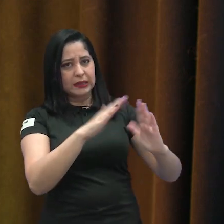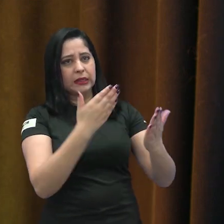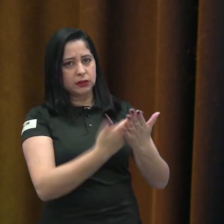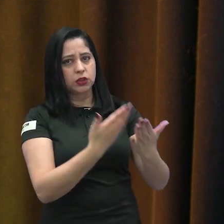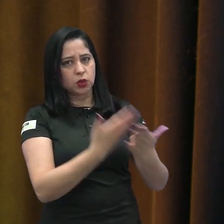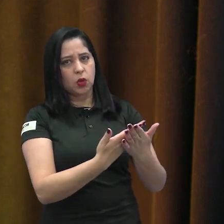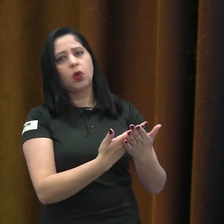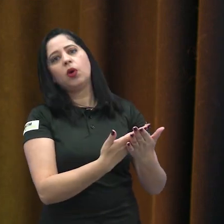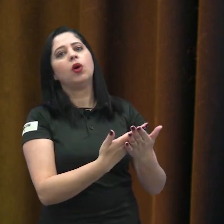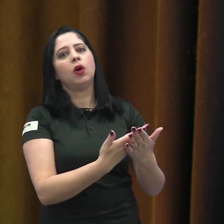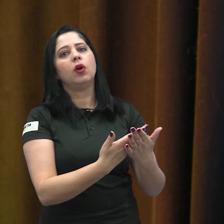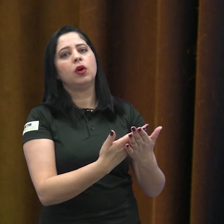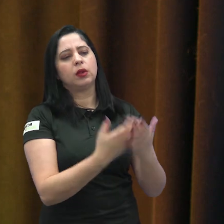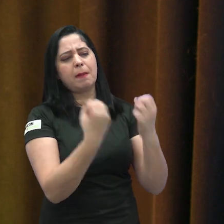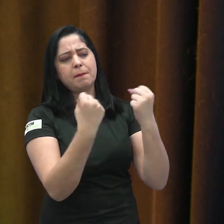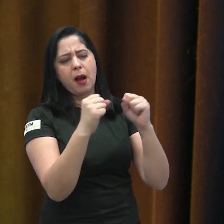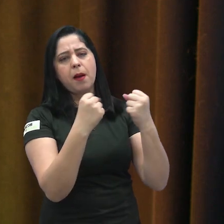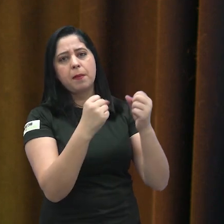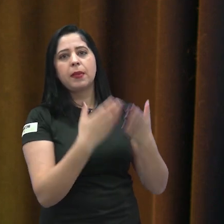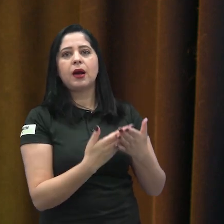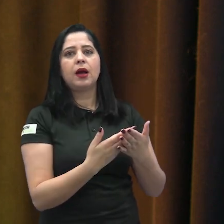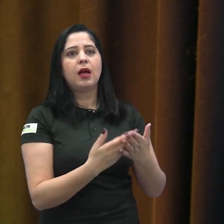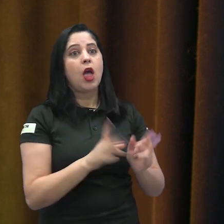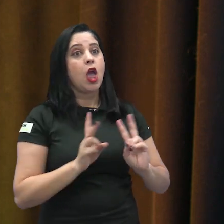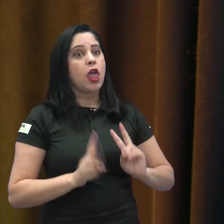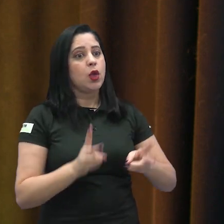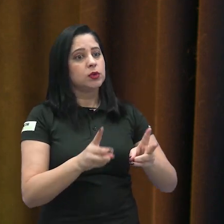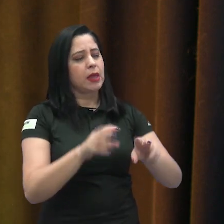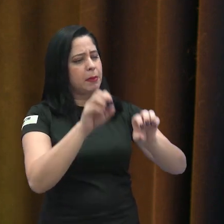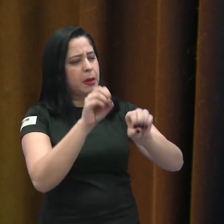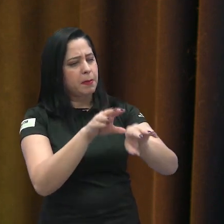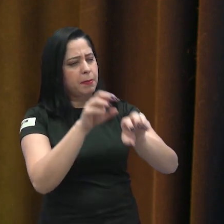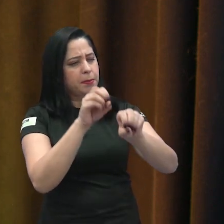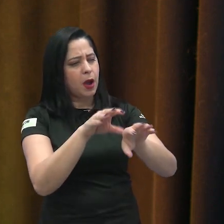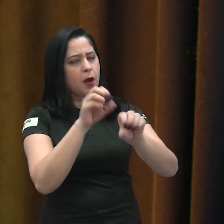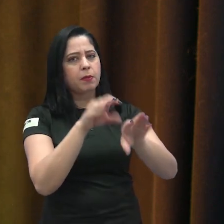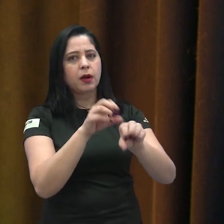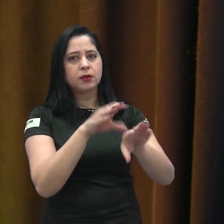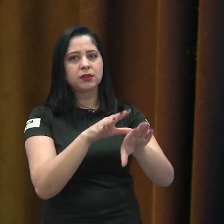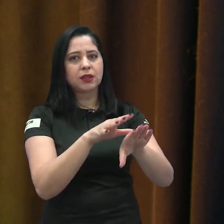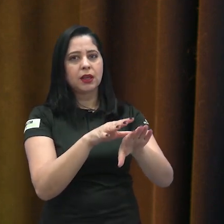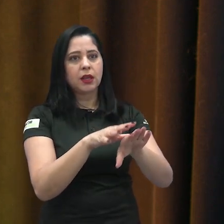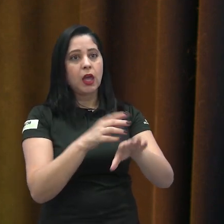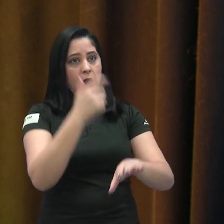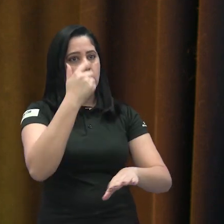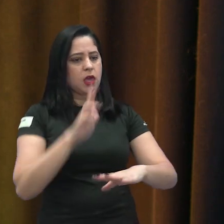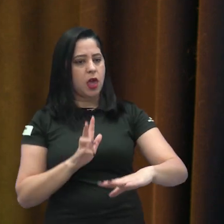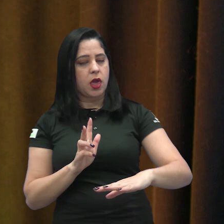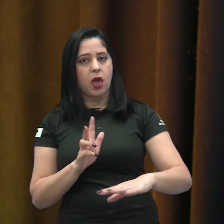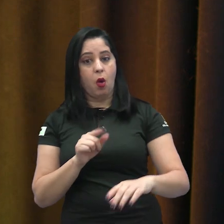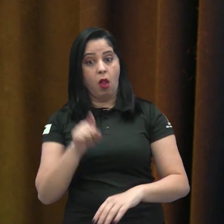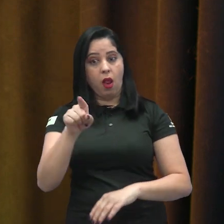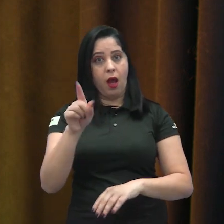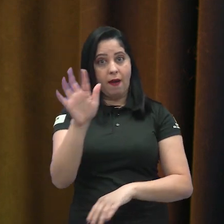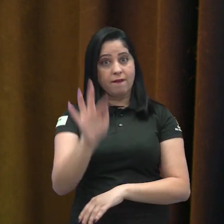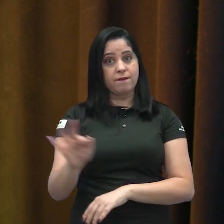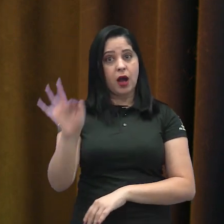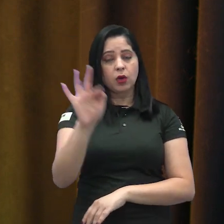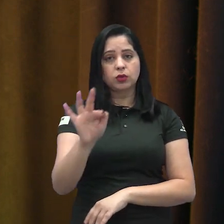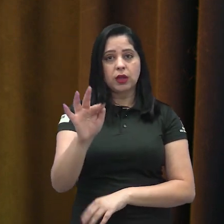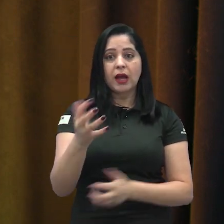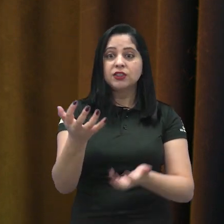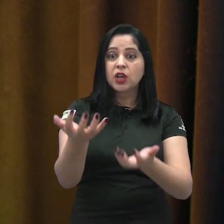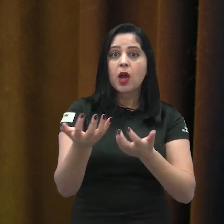também, escola de educação física escolar, eu gosto de educar mesmo. E quando eu estou na